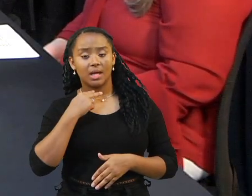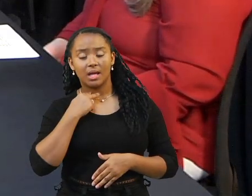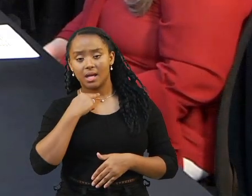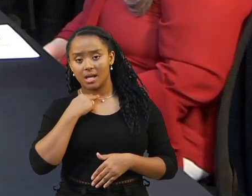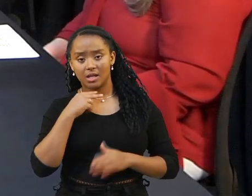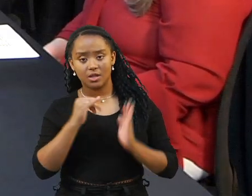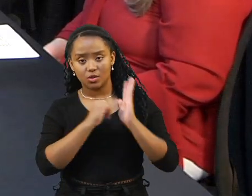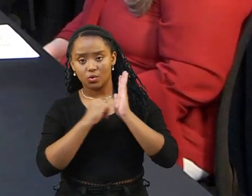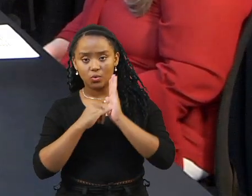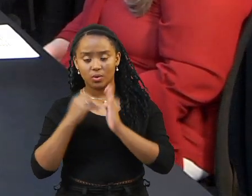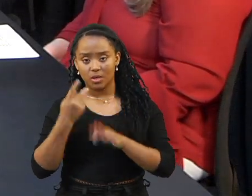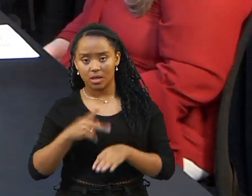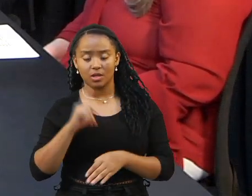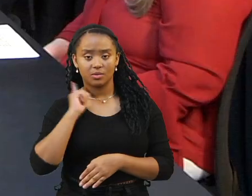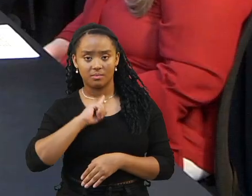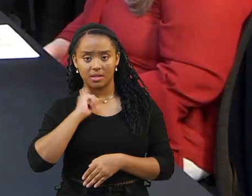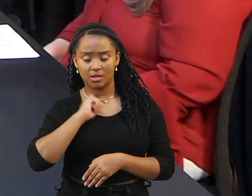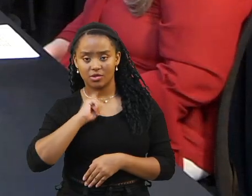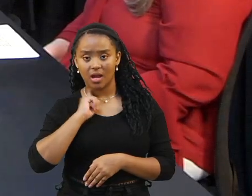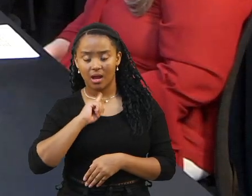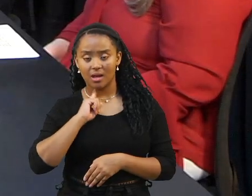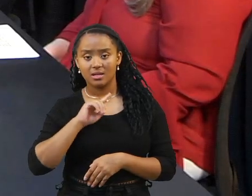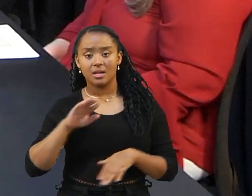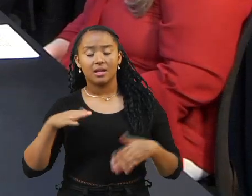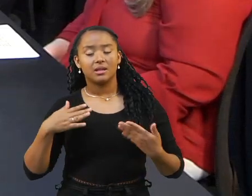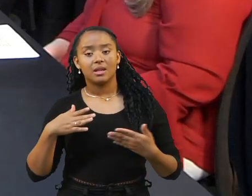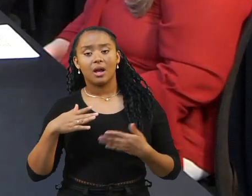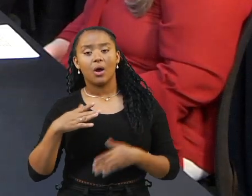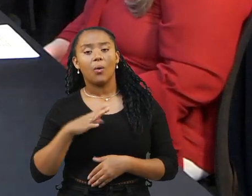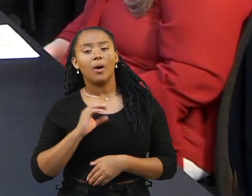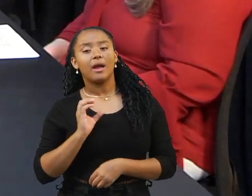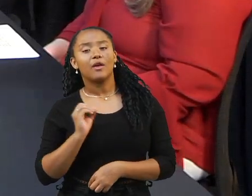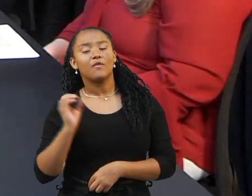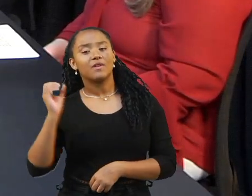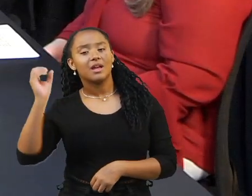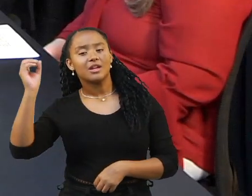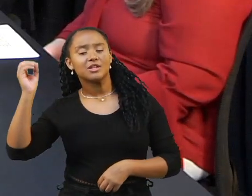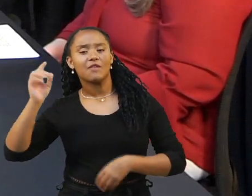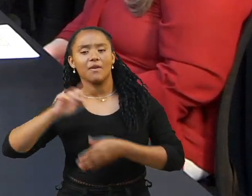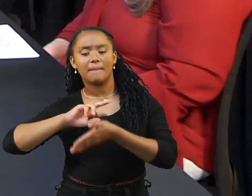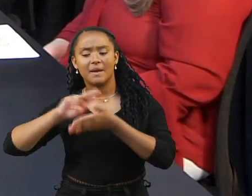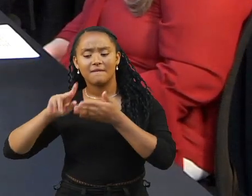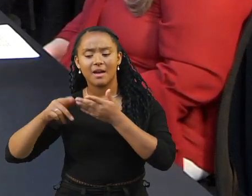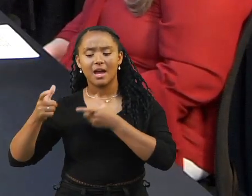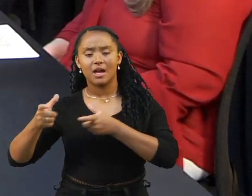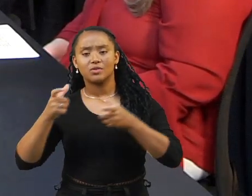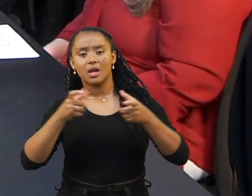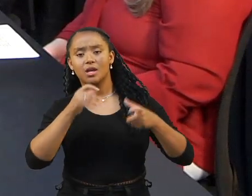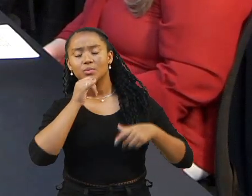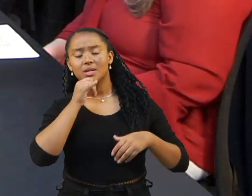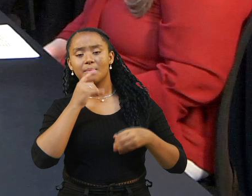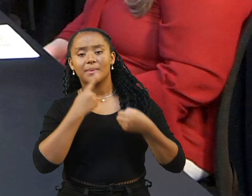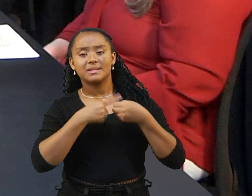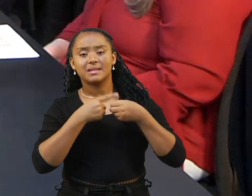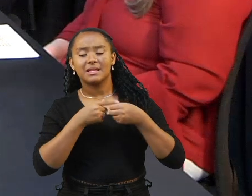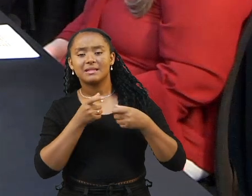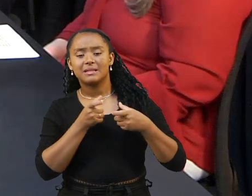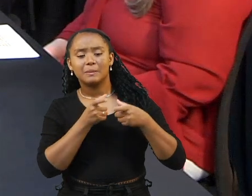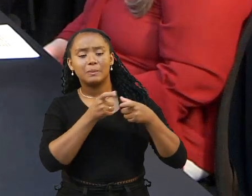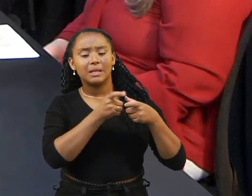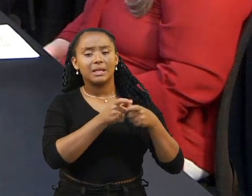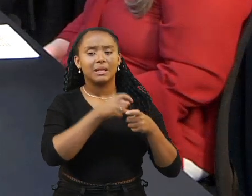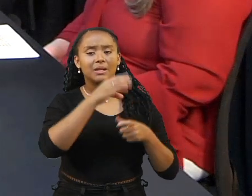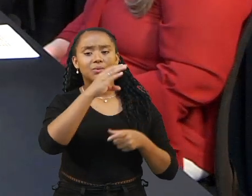poderiam ser de Minas Gerais, onde eu estou. Então, eu viajava muito para o interior do